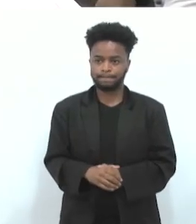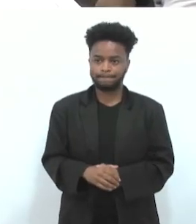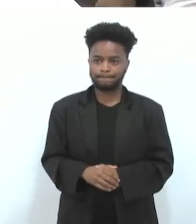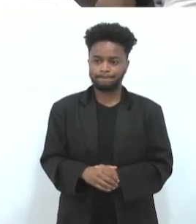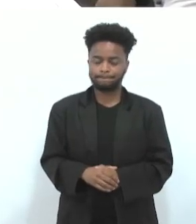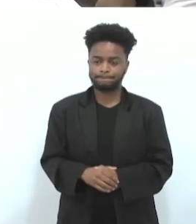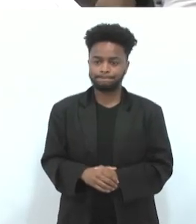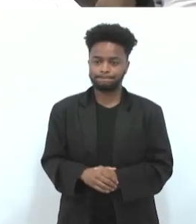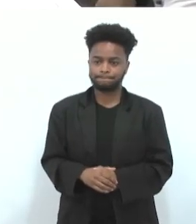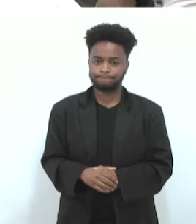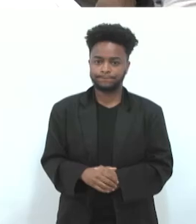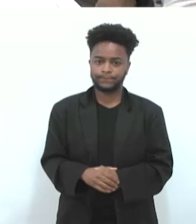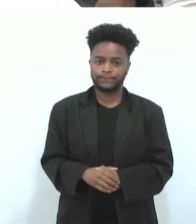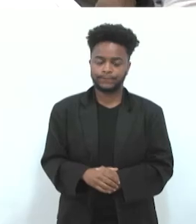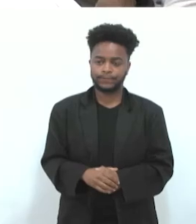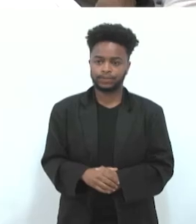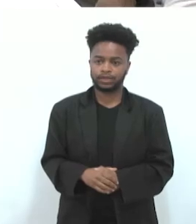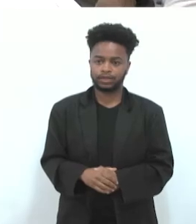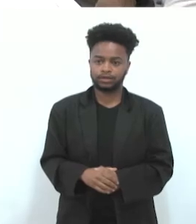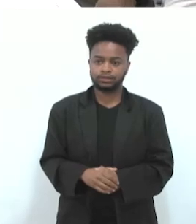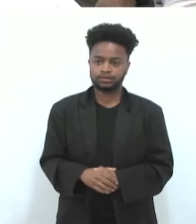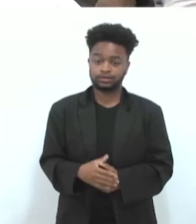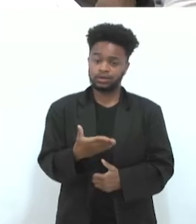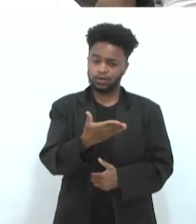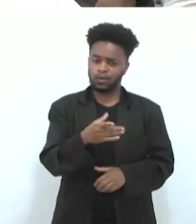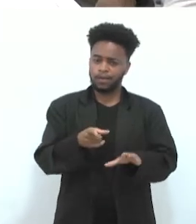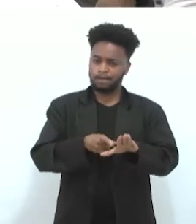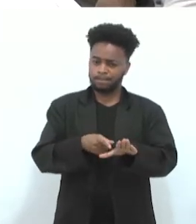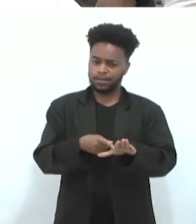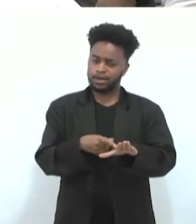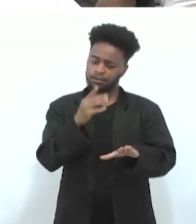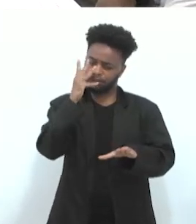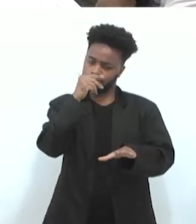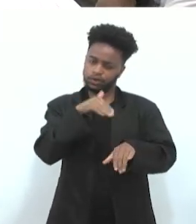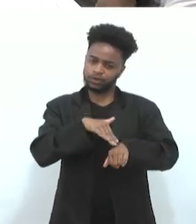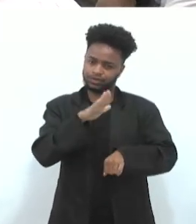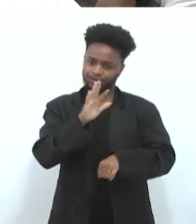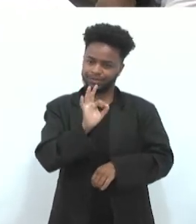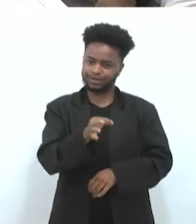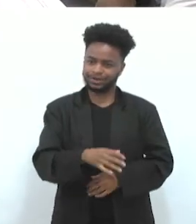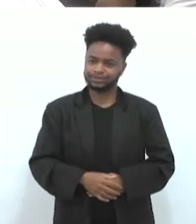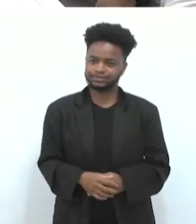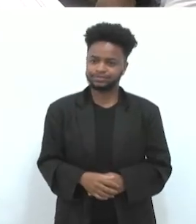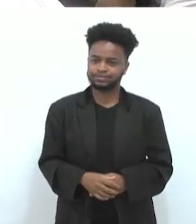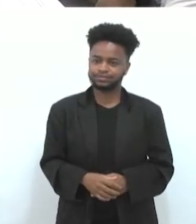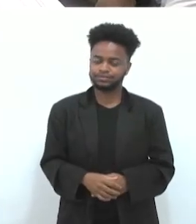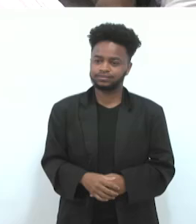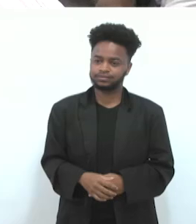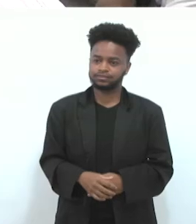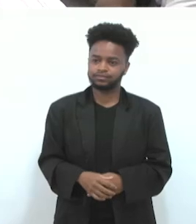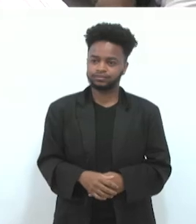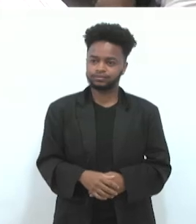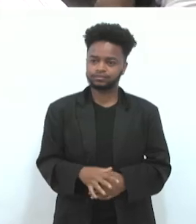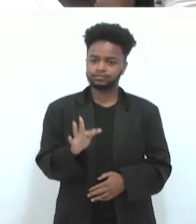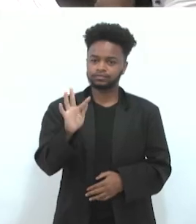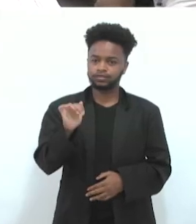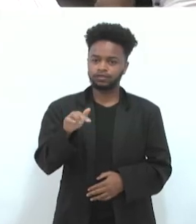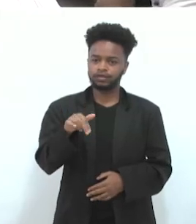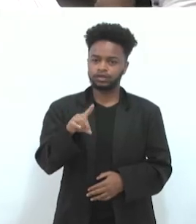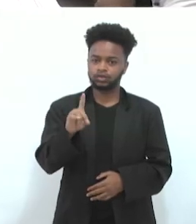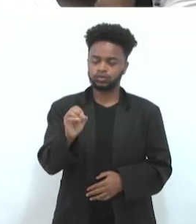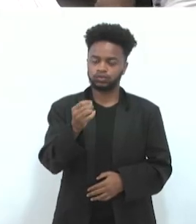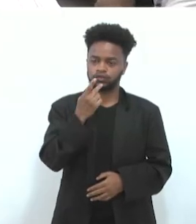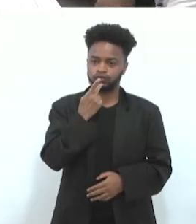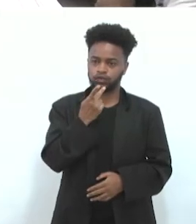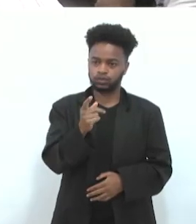presidente, Embora os pés da deputada Célia sejam muito mais bonitos. Na verdade, a observação aqui do Fernando é a seguinte, antes da discussão do deputado Cozzolino,